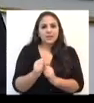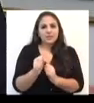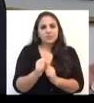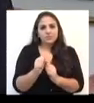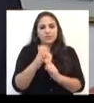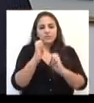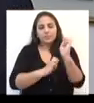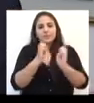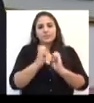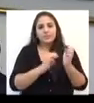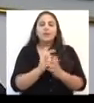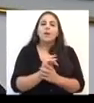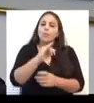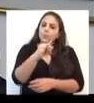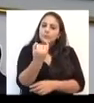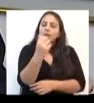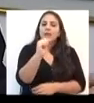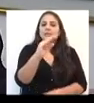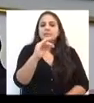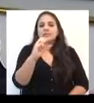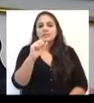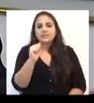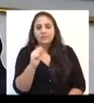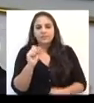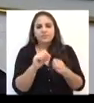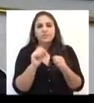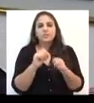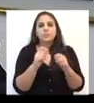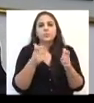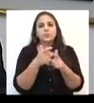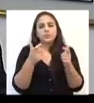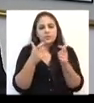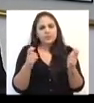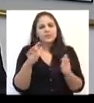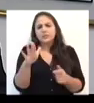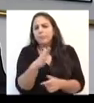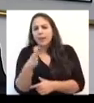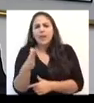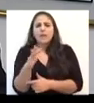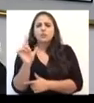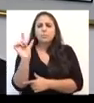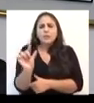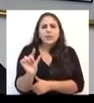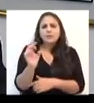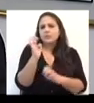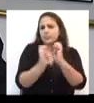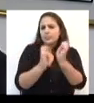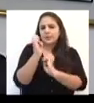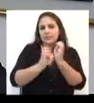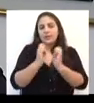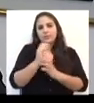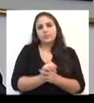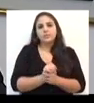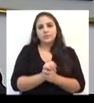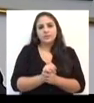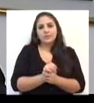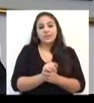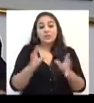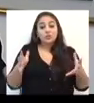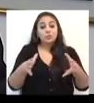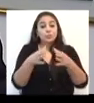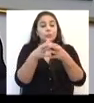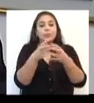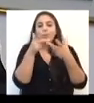uma oportunidade que a CISA oferece para os grandes, os médios e os pequenos empresários reunirem-se no mesmo